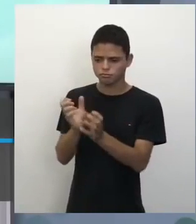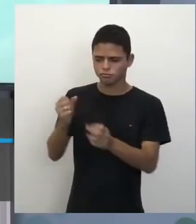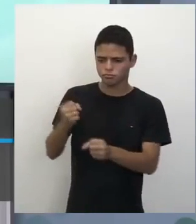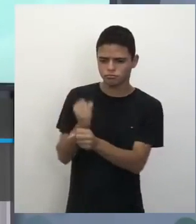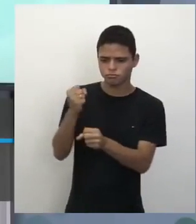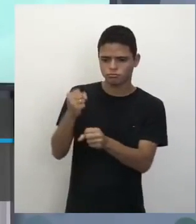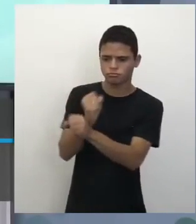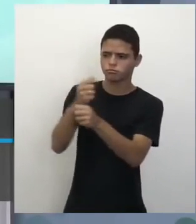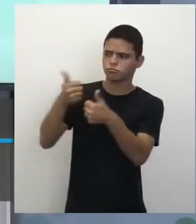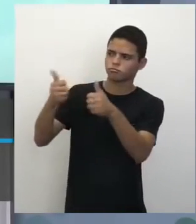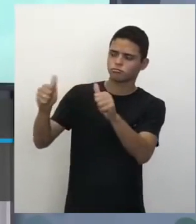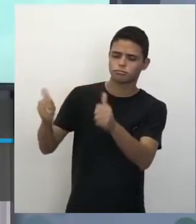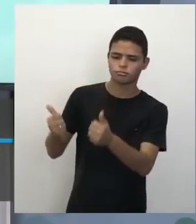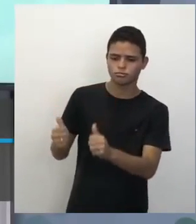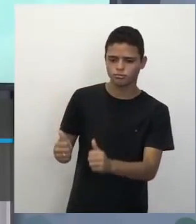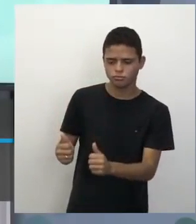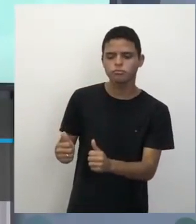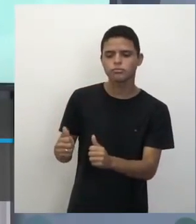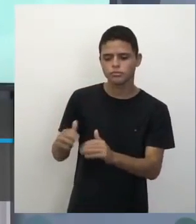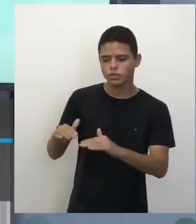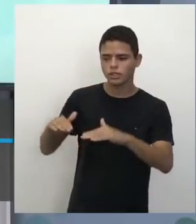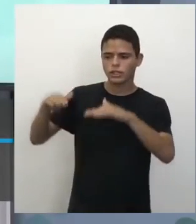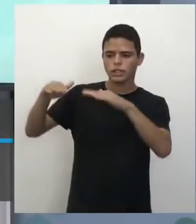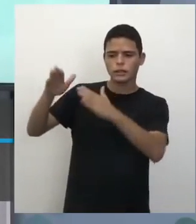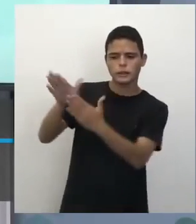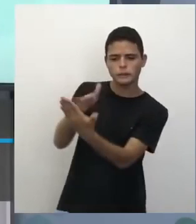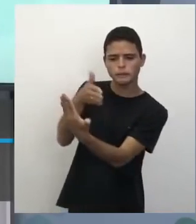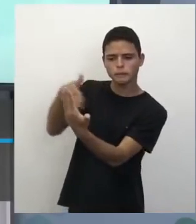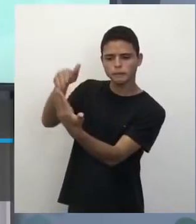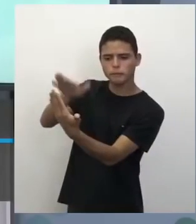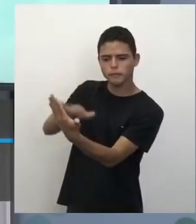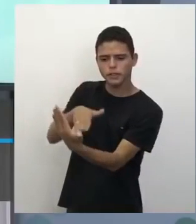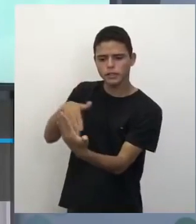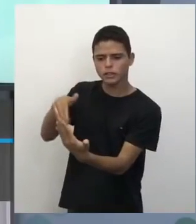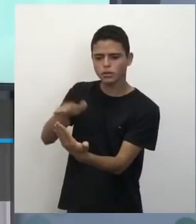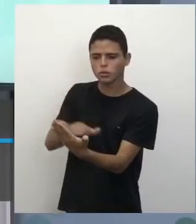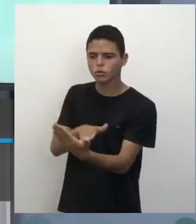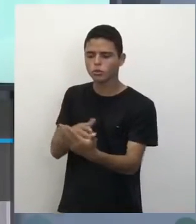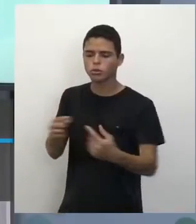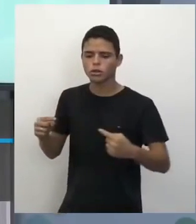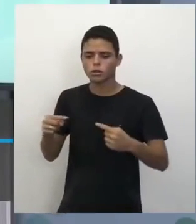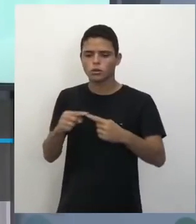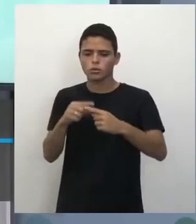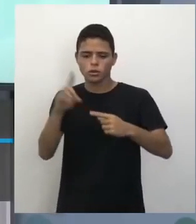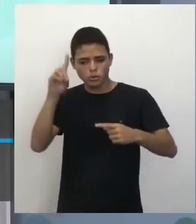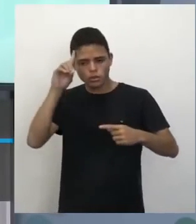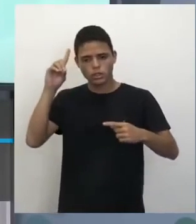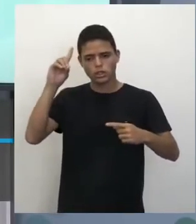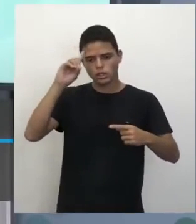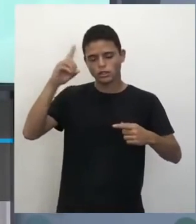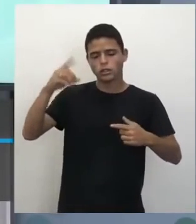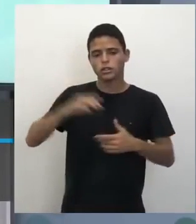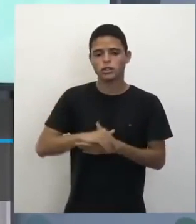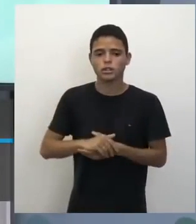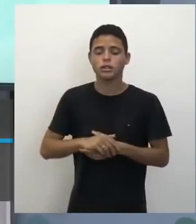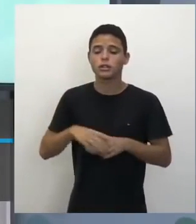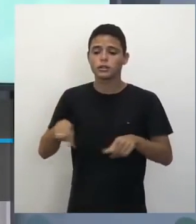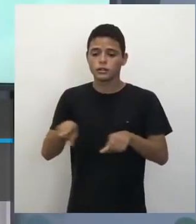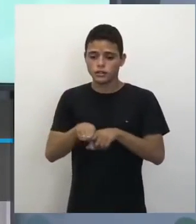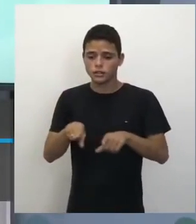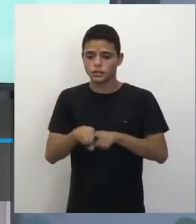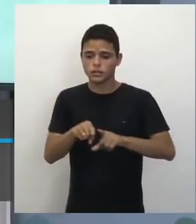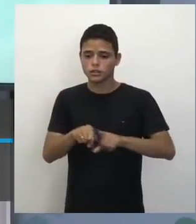monumentos com pinturas que retratavam o seu cotidiano e uma